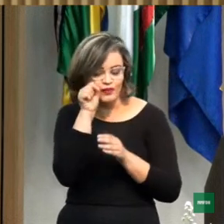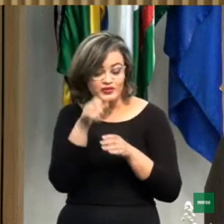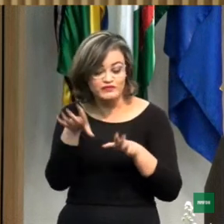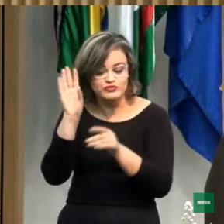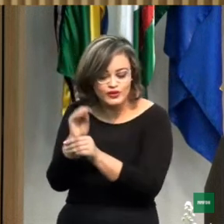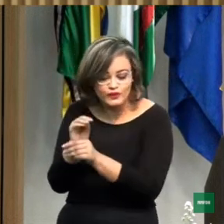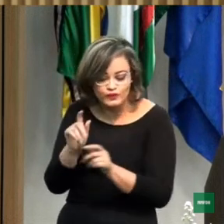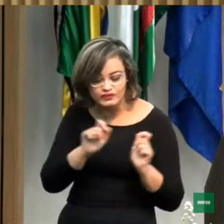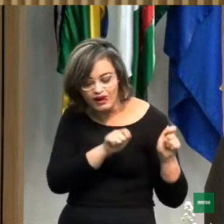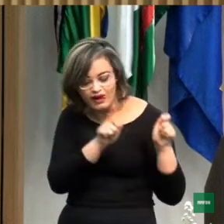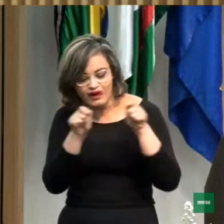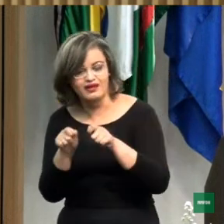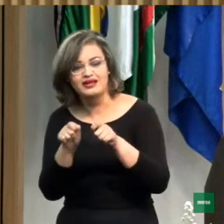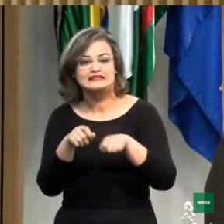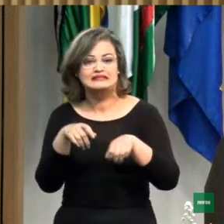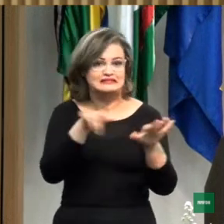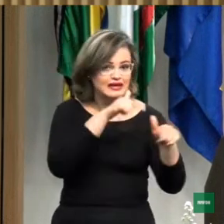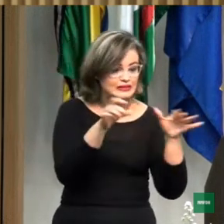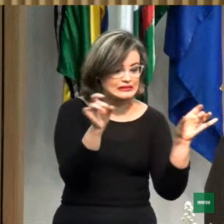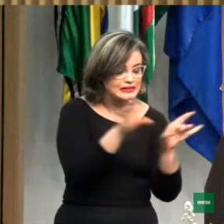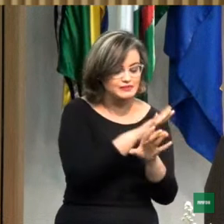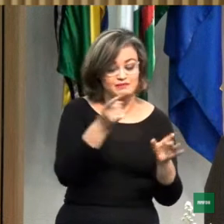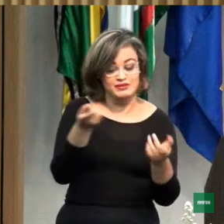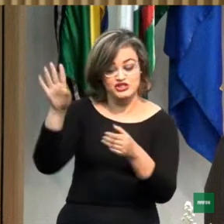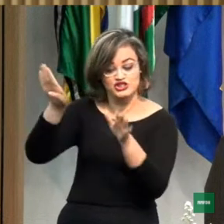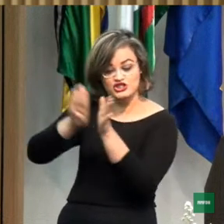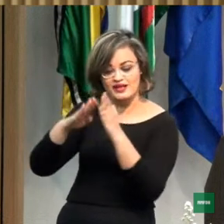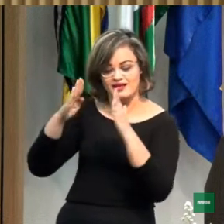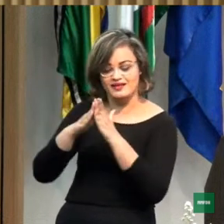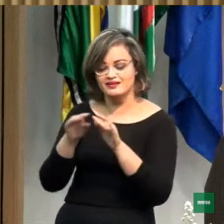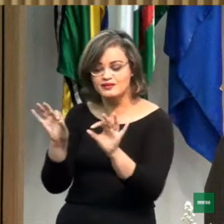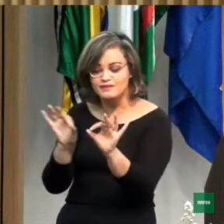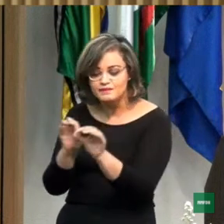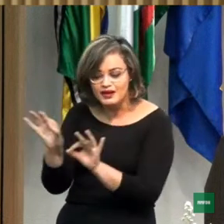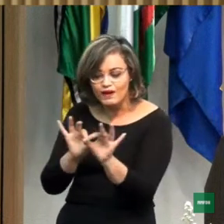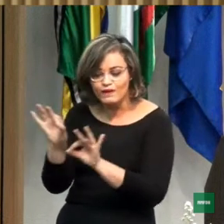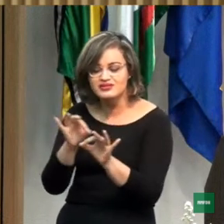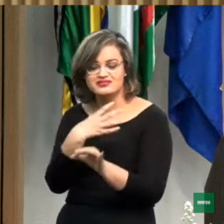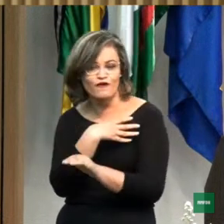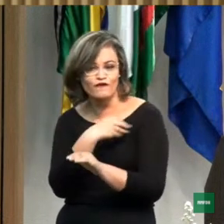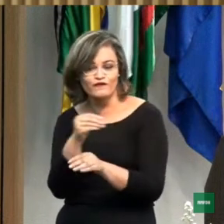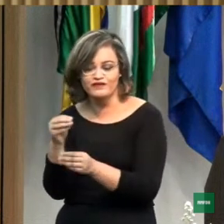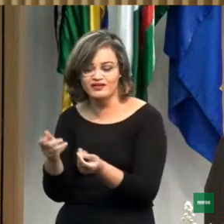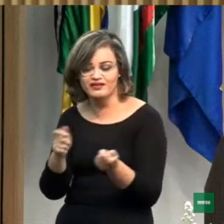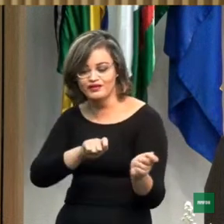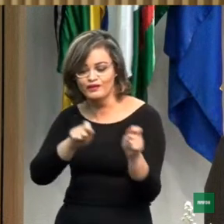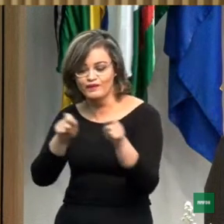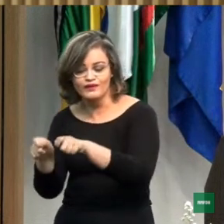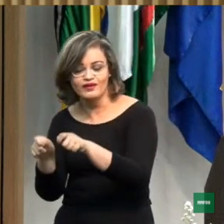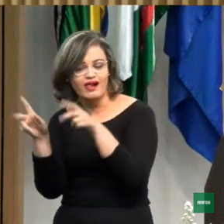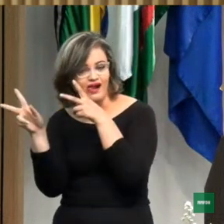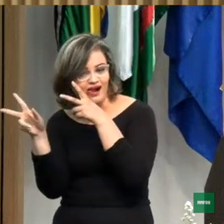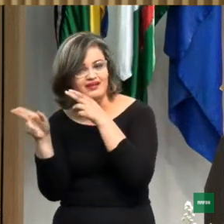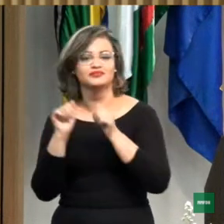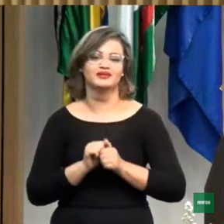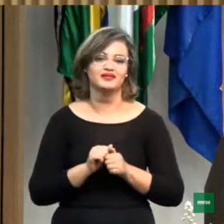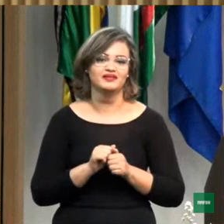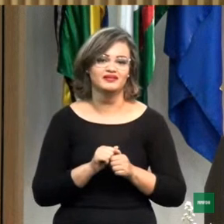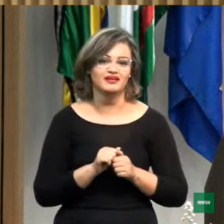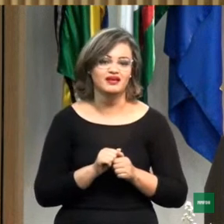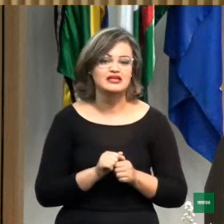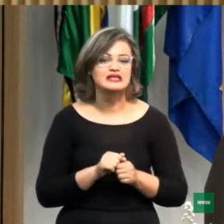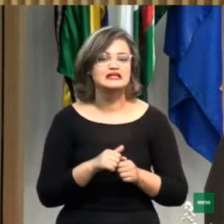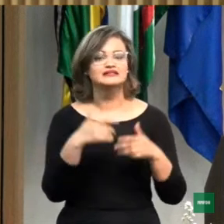e colocar os filhos na cama. E, graças a Deus, a Secretaria da Família realmente conta com muitas crianças, não é? E esses pais